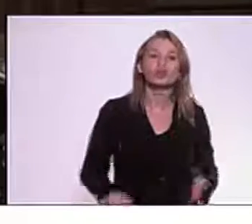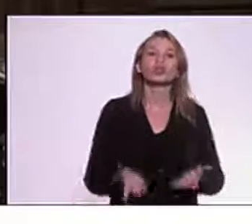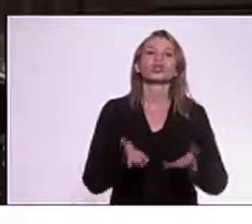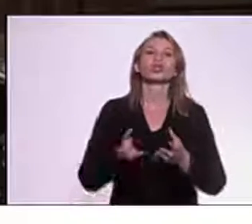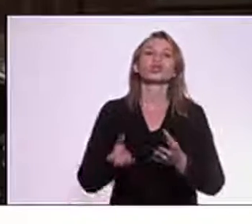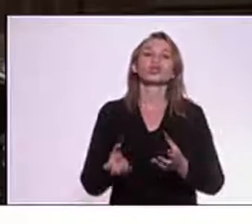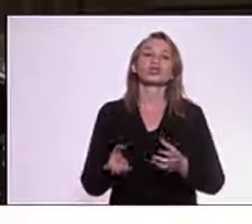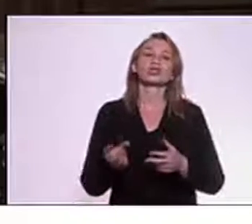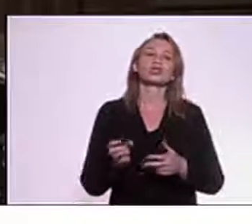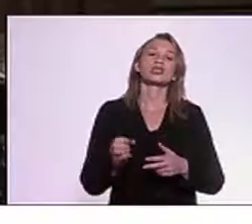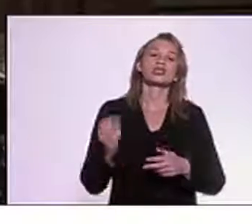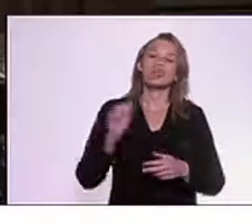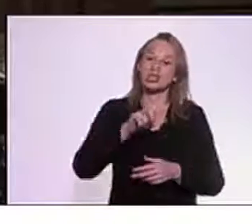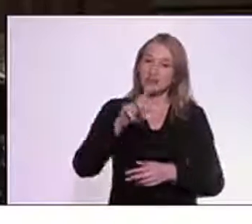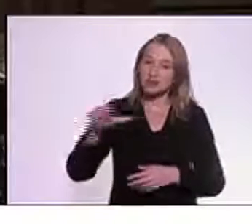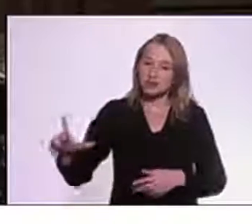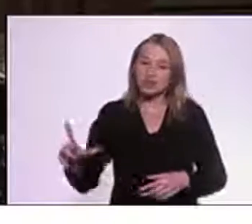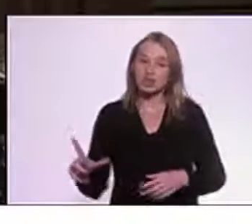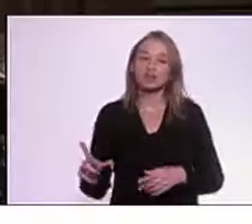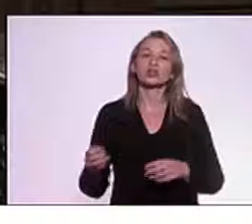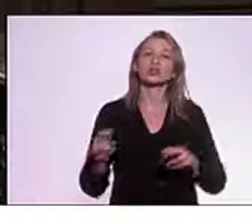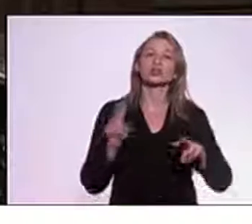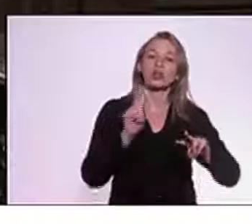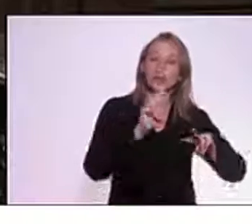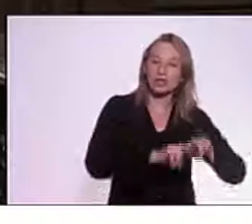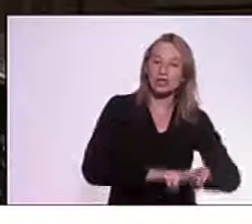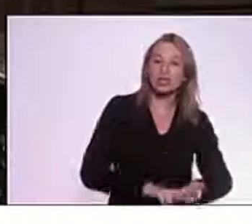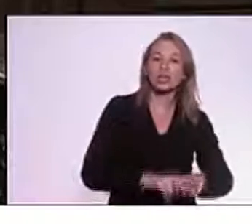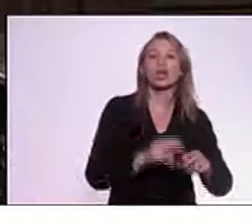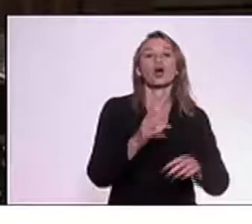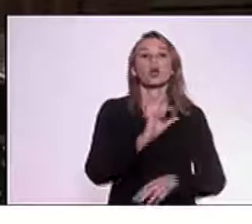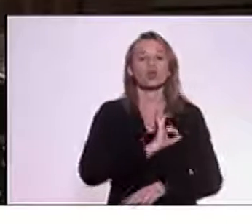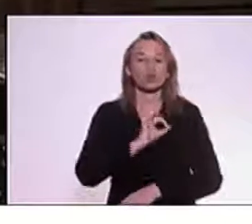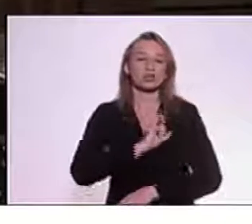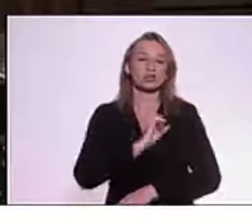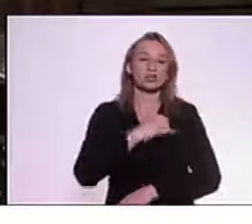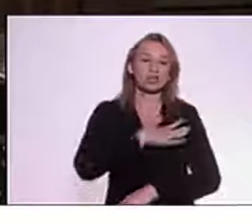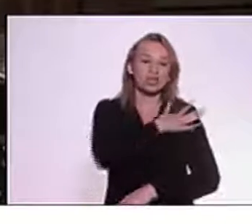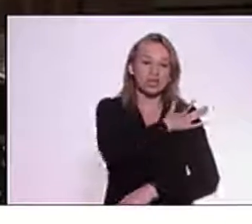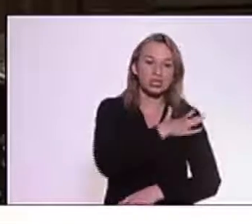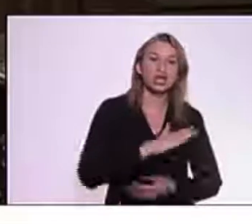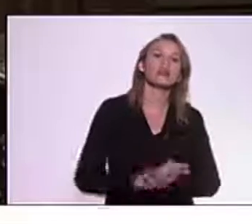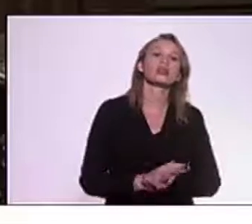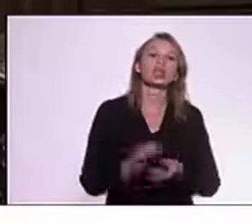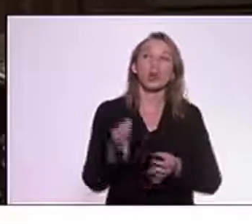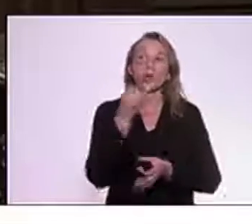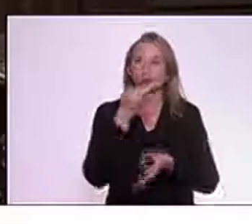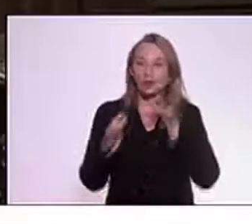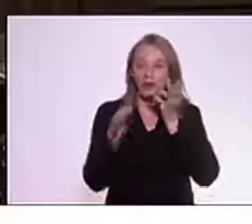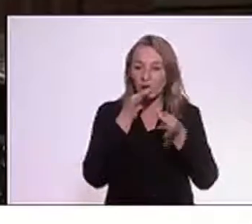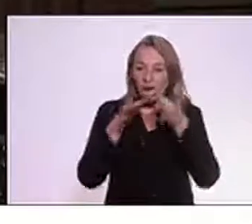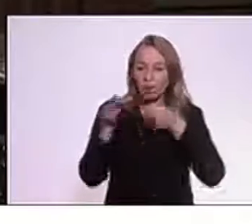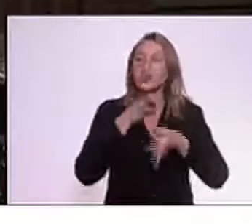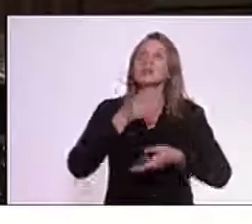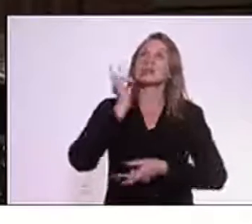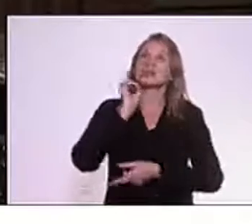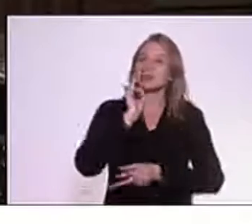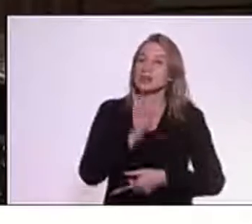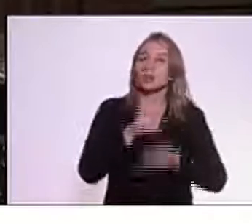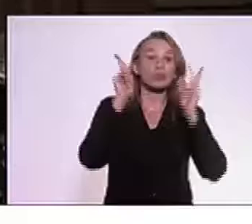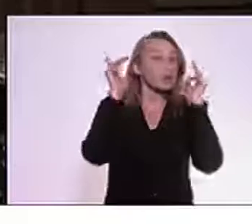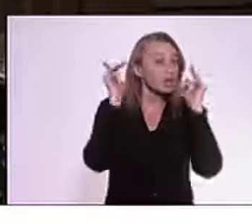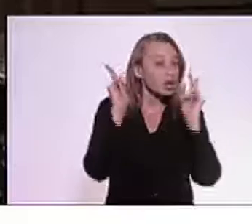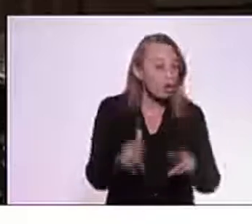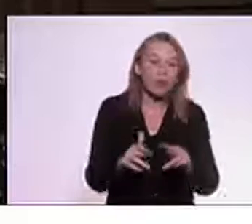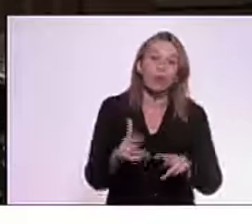Defesa Civil, do sistema penitenciário ou da Polícia Militar. E o argumento é sempre o mesmo: